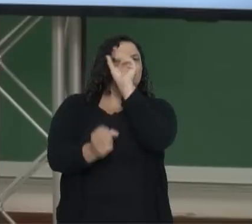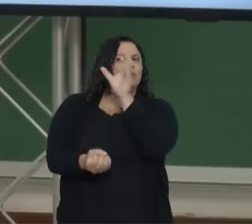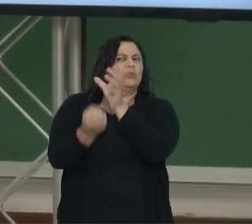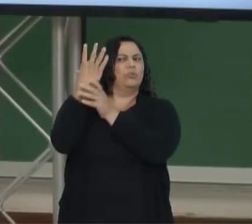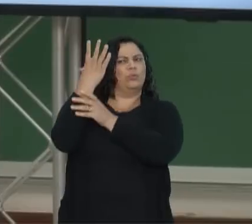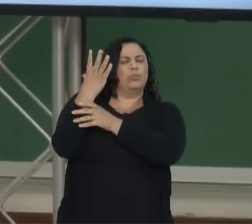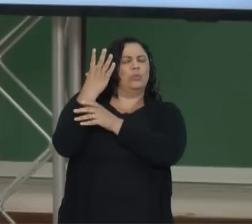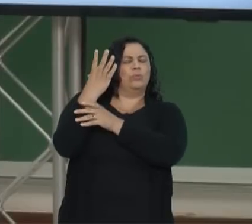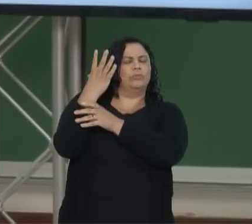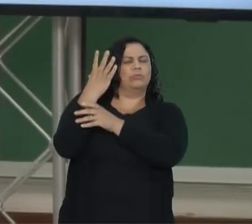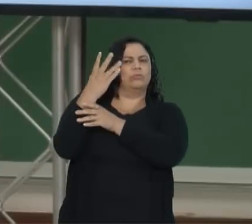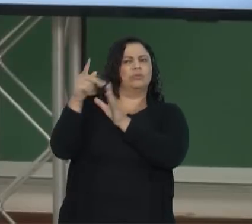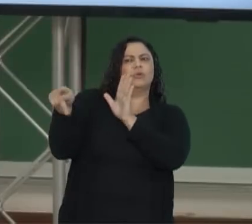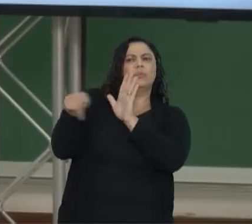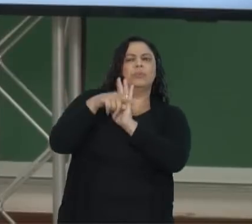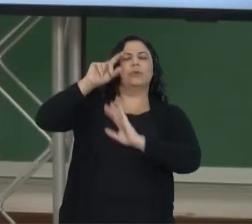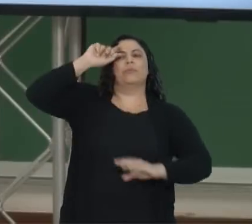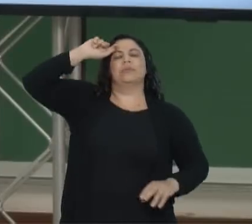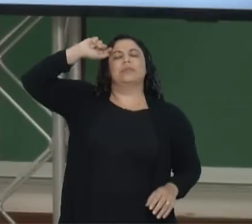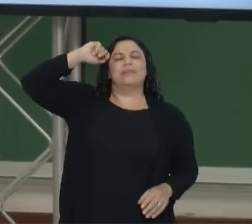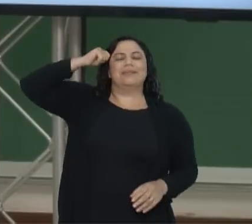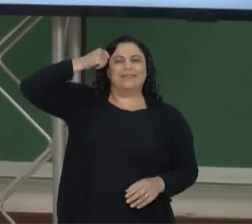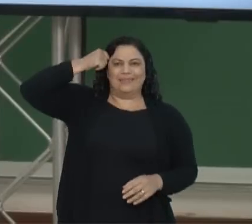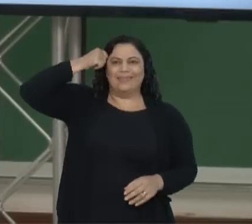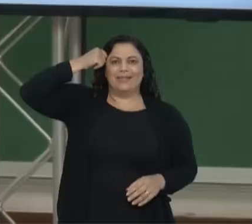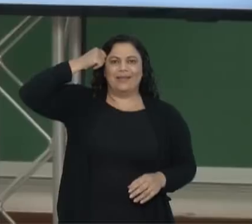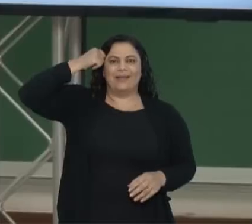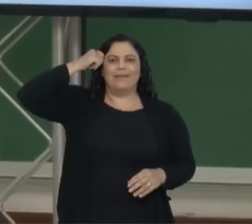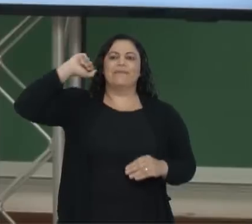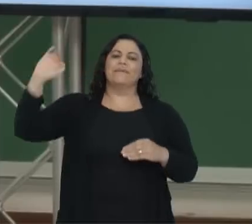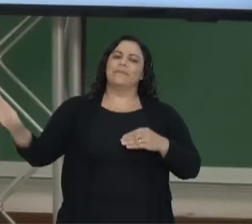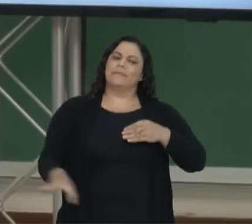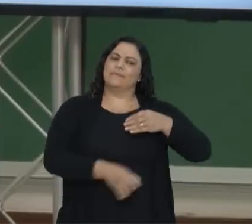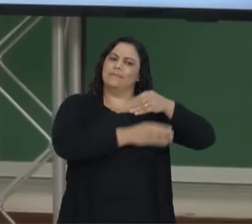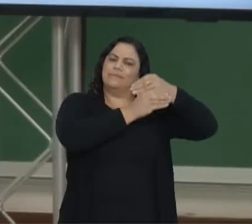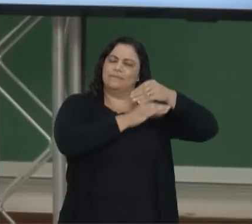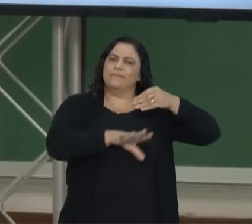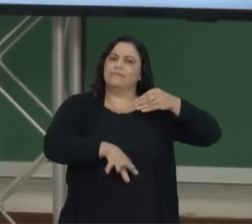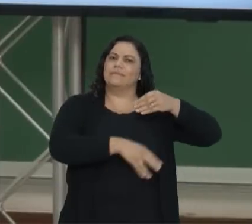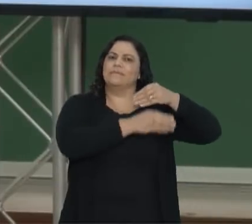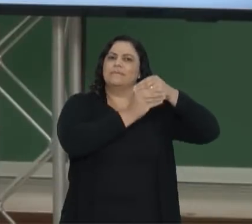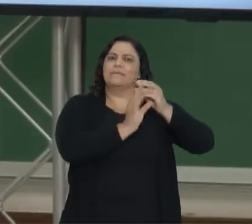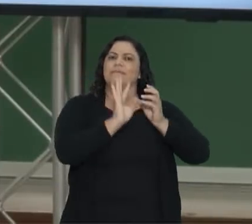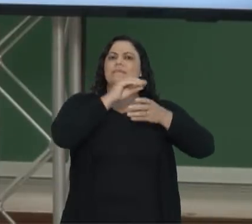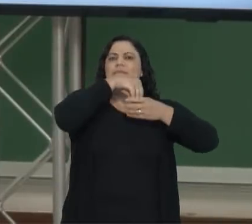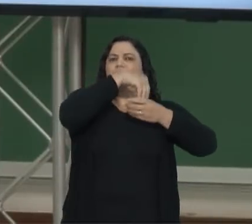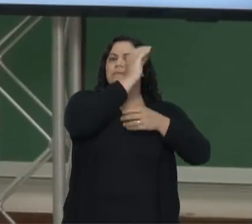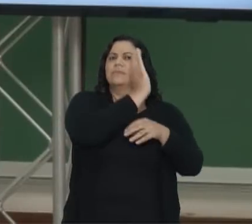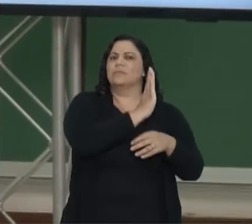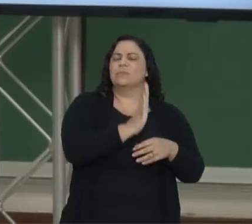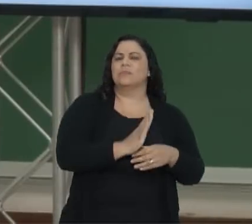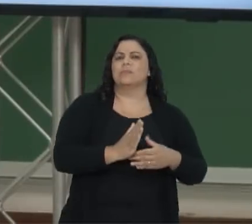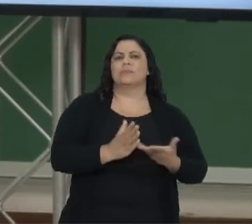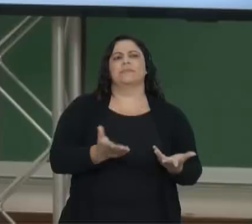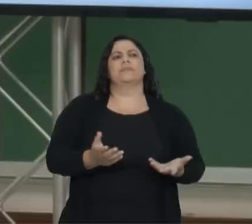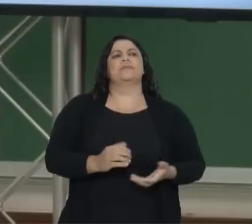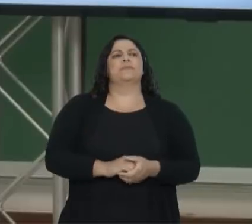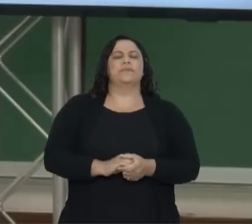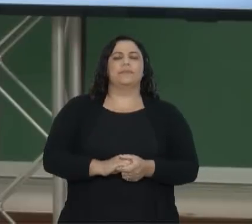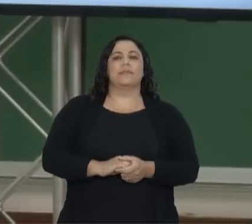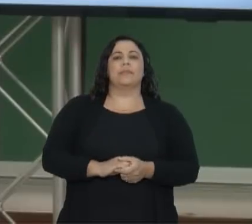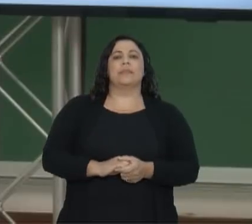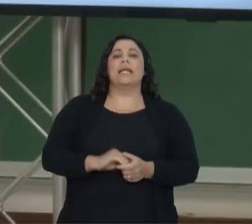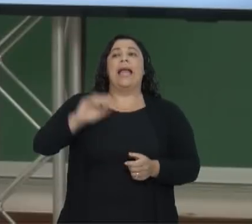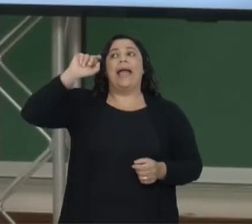africana, dos povos africanos, que fazem parte da nossa expressão cultural e religiosa hoje, né? Na África,